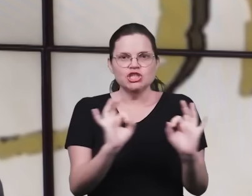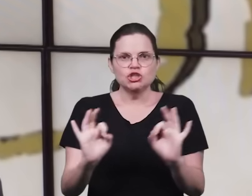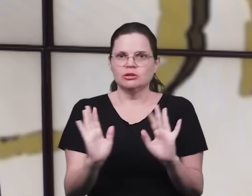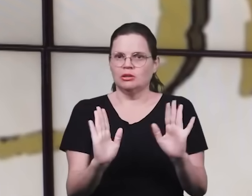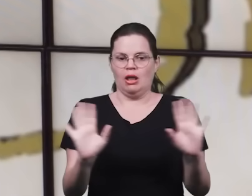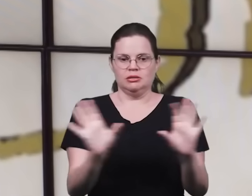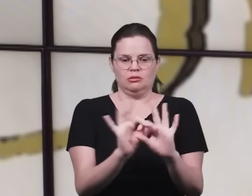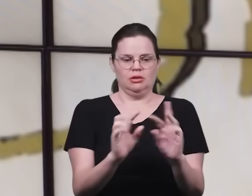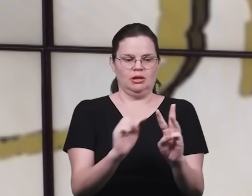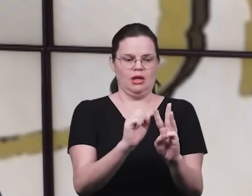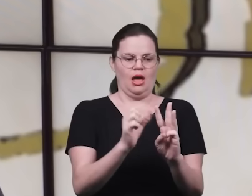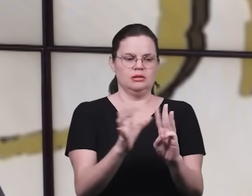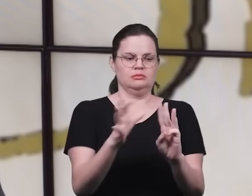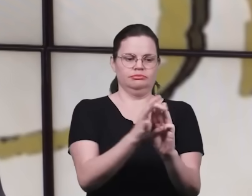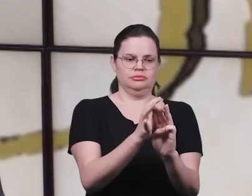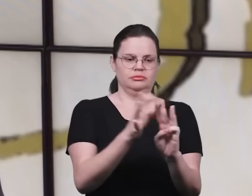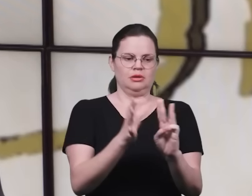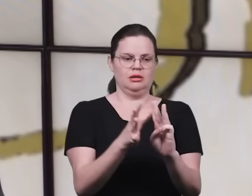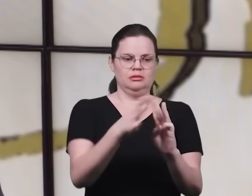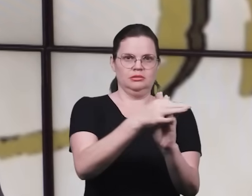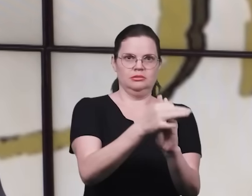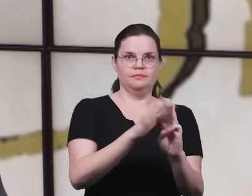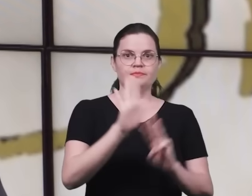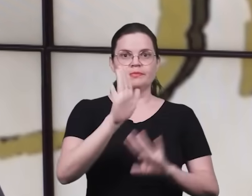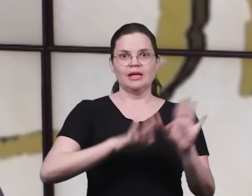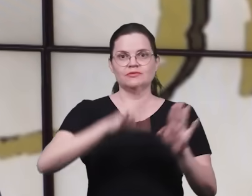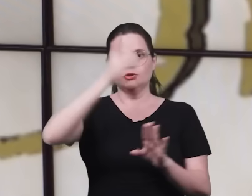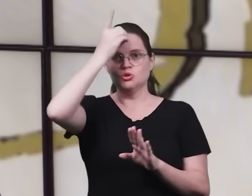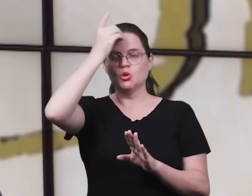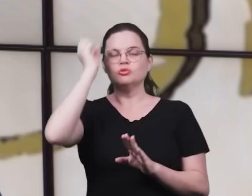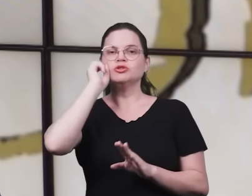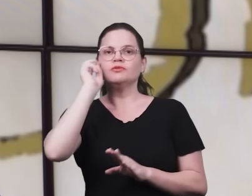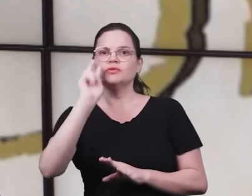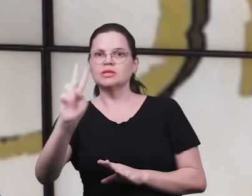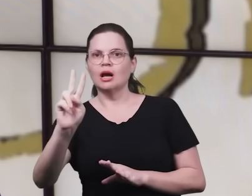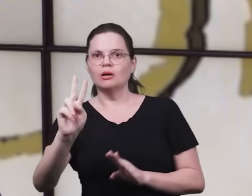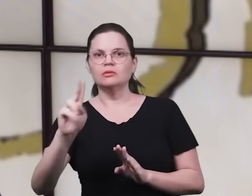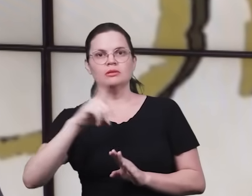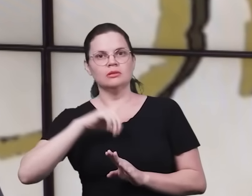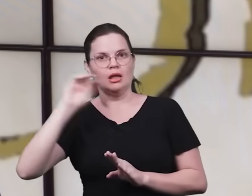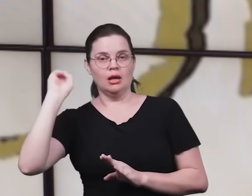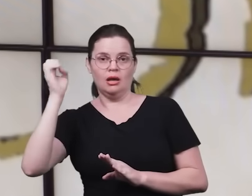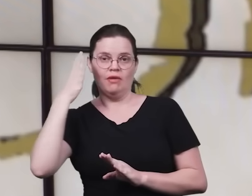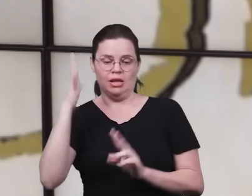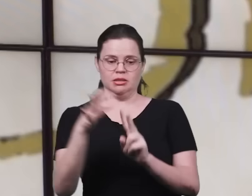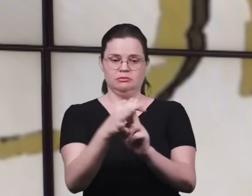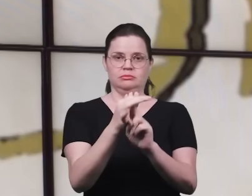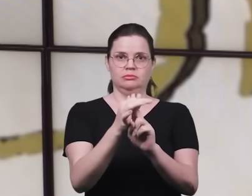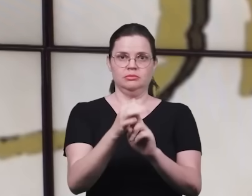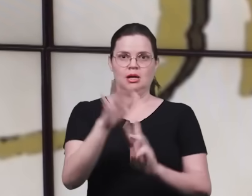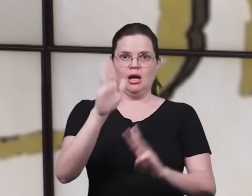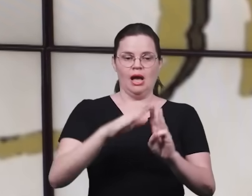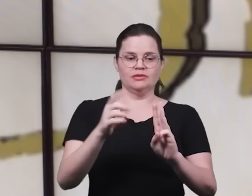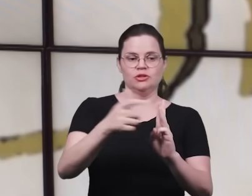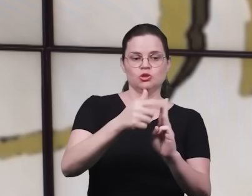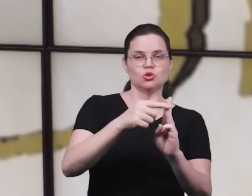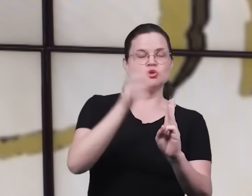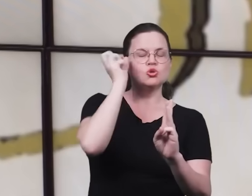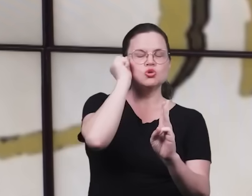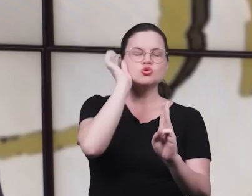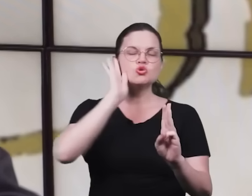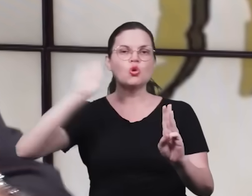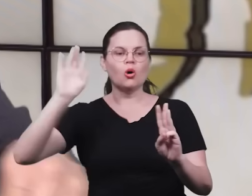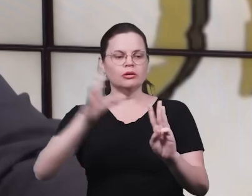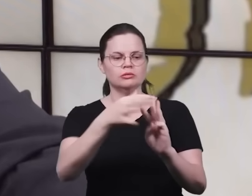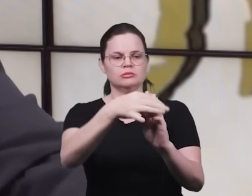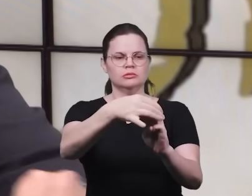Elas estão interligadas. Ou seja, às vezes você, durante uma visão, tem revelações. Isso. Às vezes, durante um sonho, há revelação. Então, não